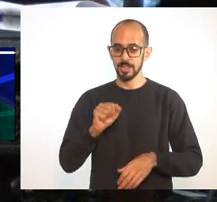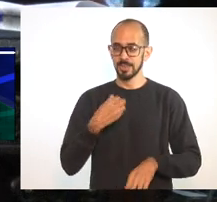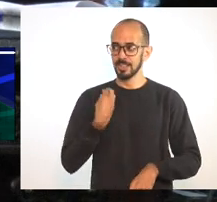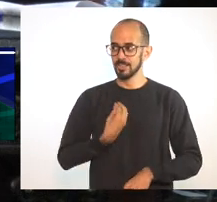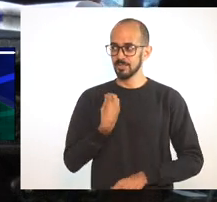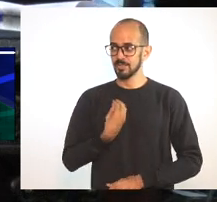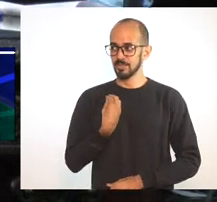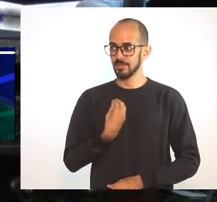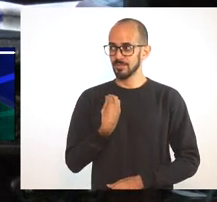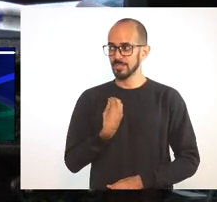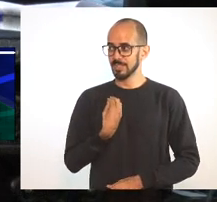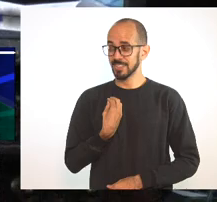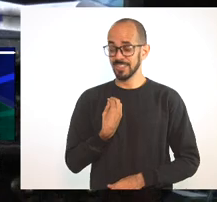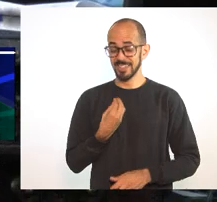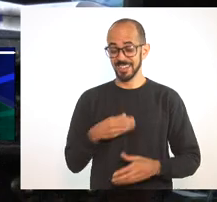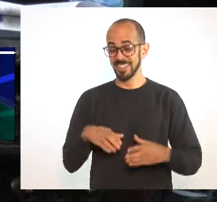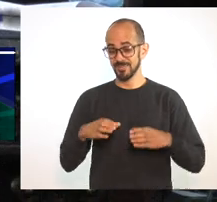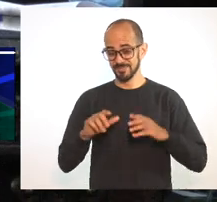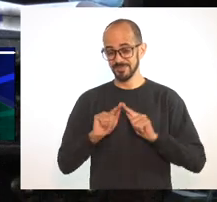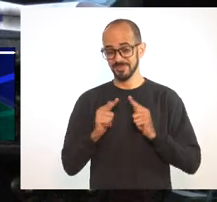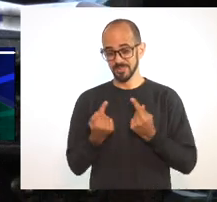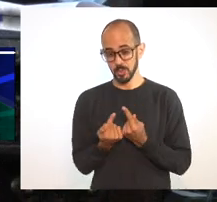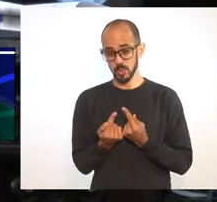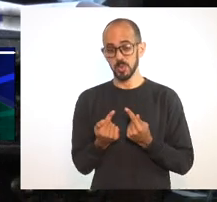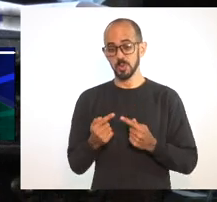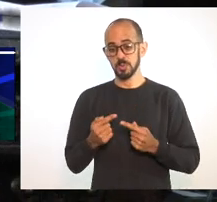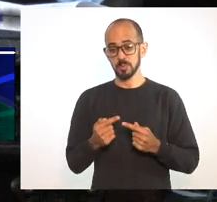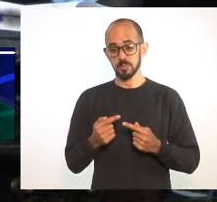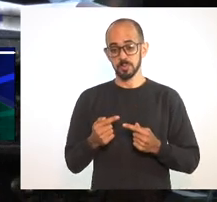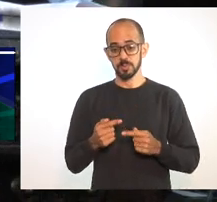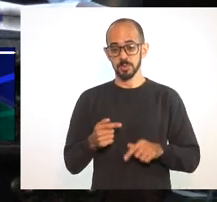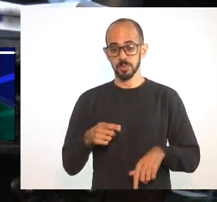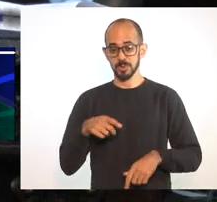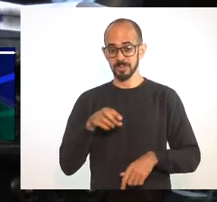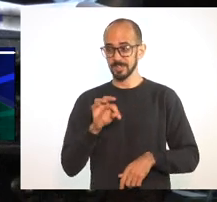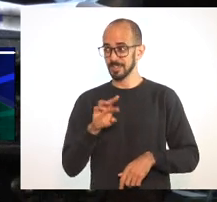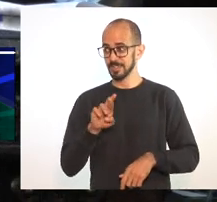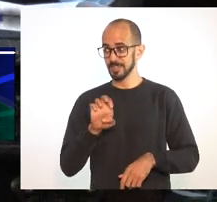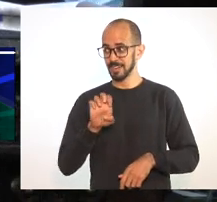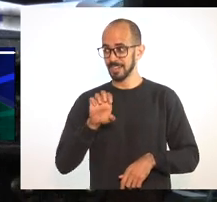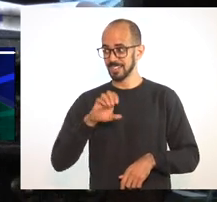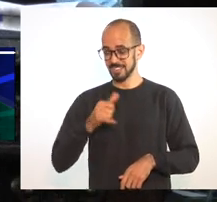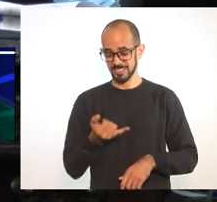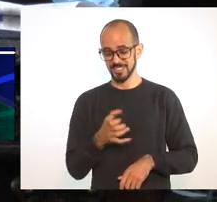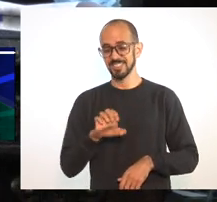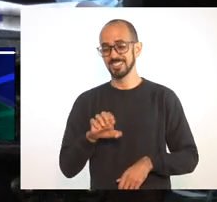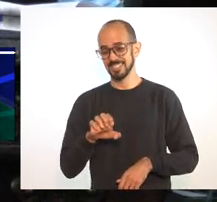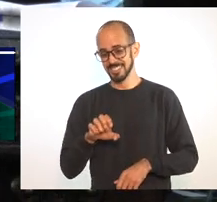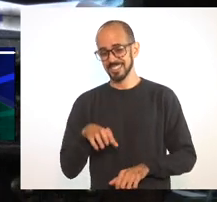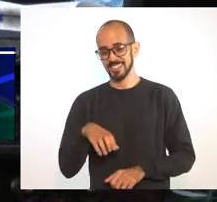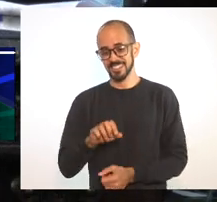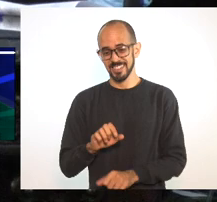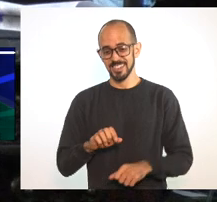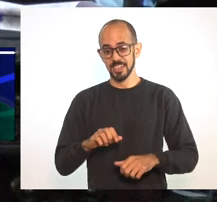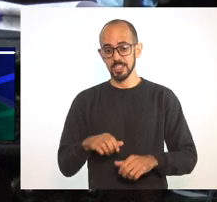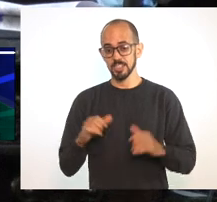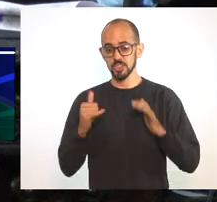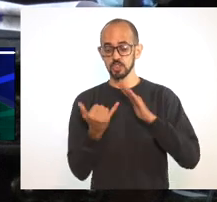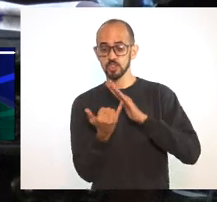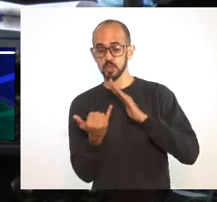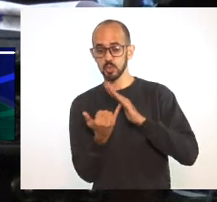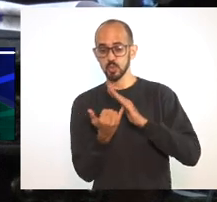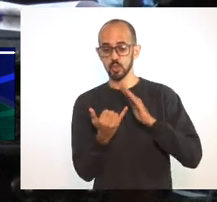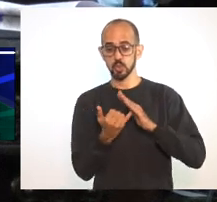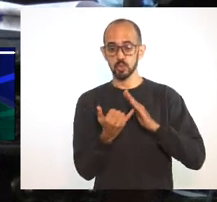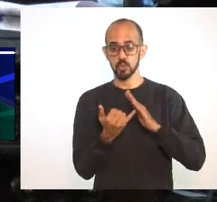Grupo Transrevolução, Coletivo Reviravolta na Educação, Instituto Búzios,